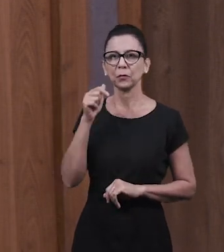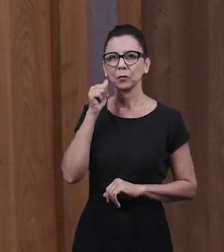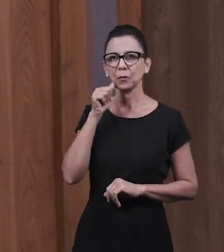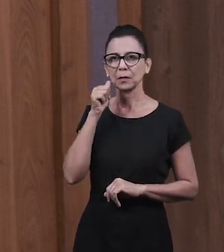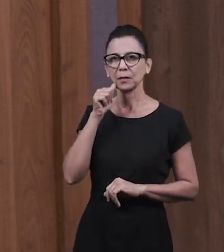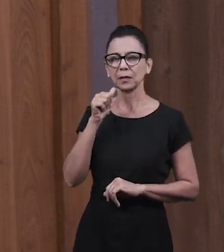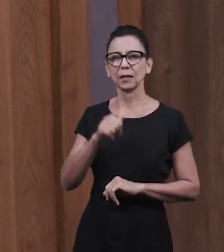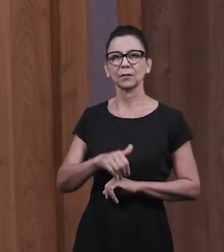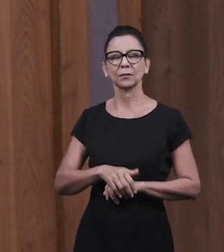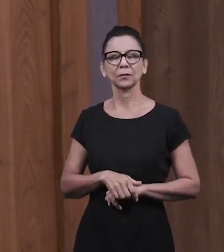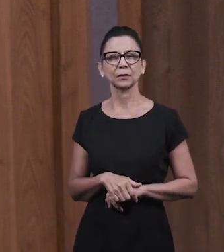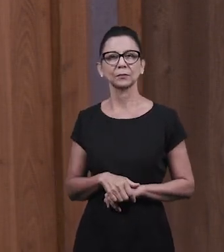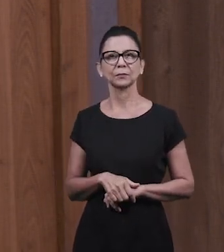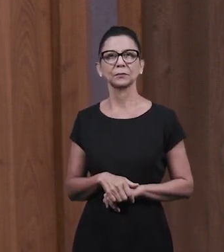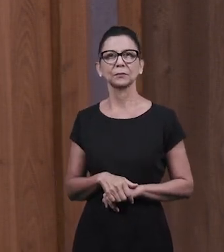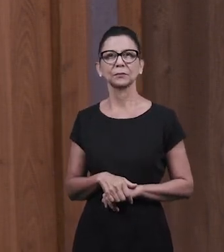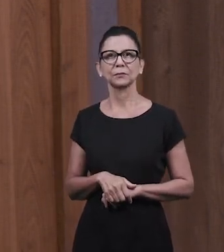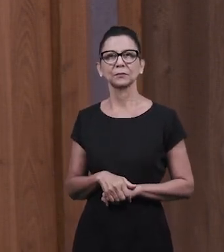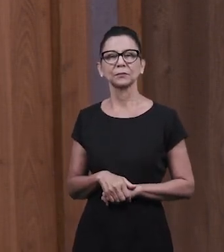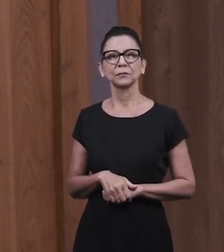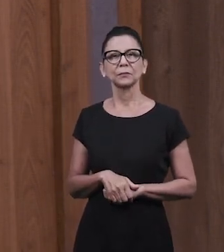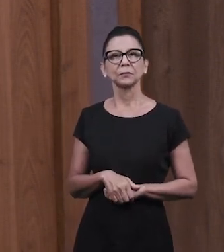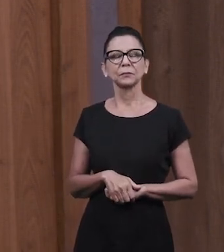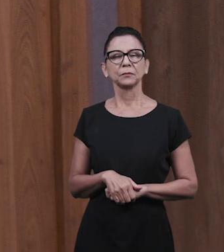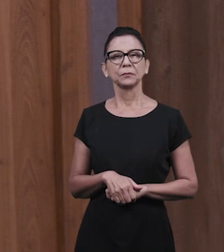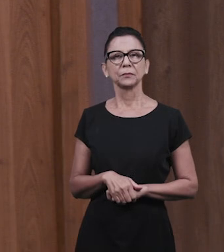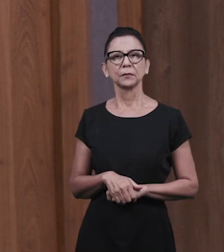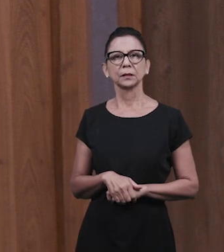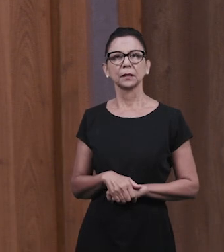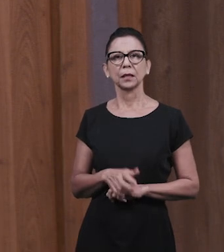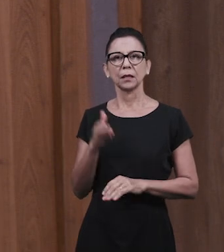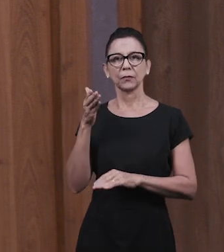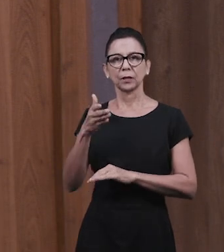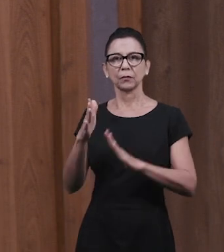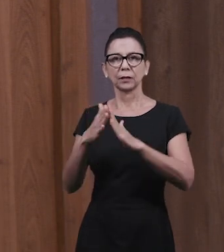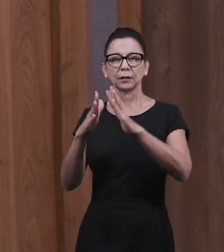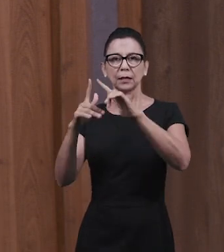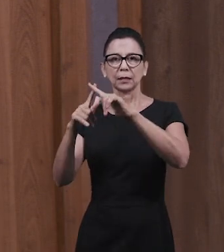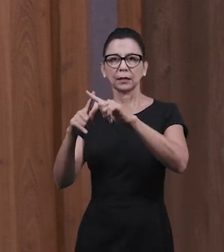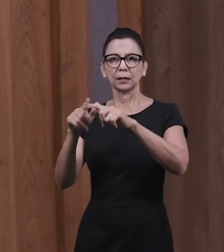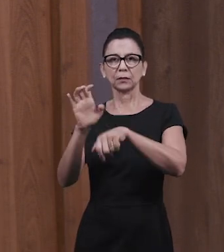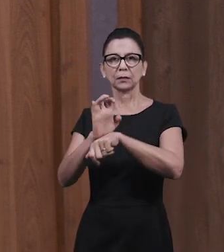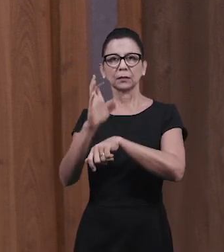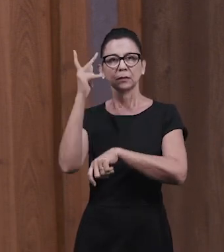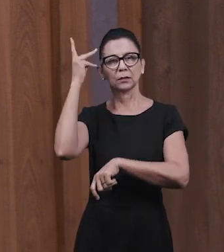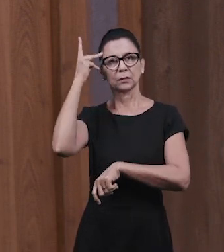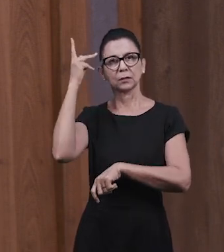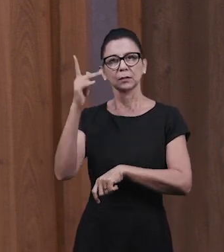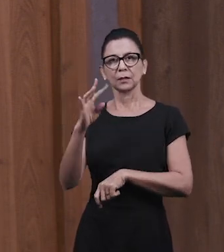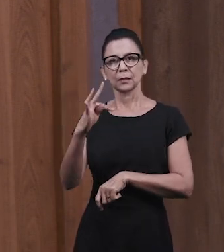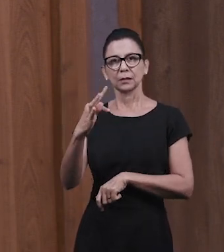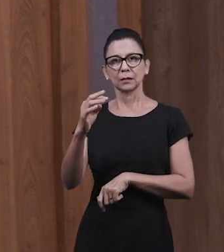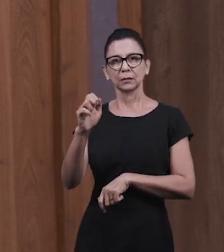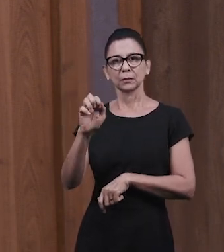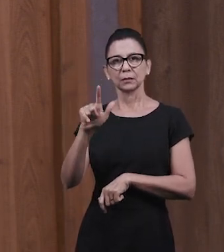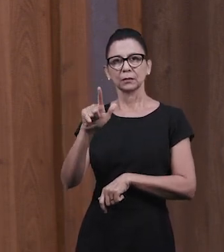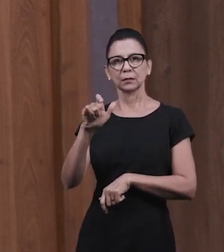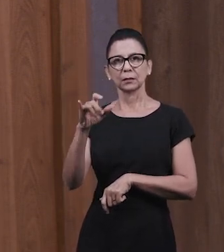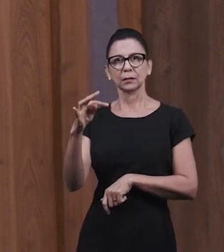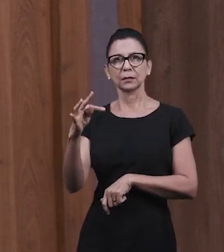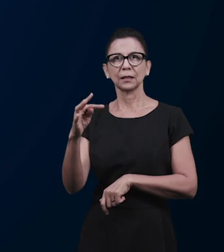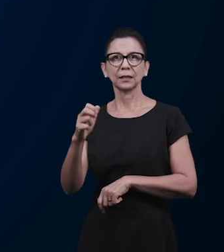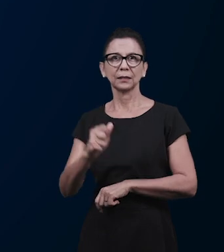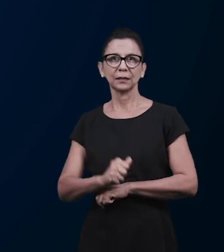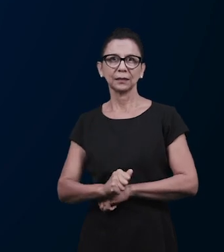senhora e ela pertence à igreja ali em São José dos Campos, no estado de São Paulo. Irmã Thalita, a paz do Senhor